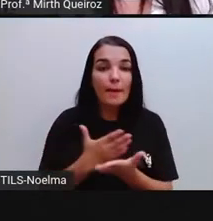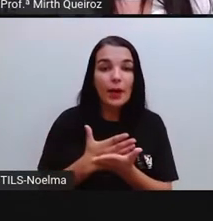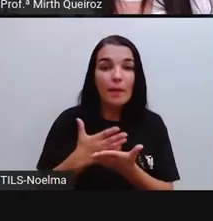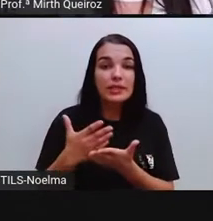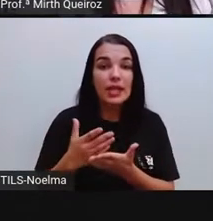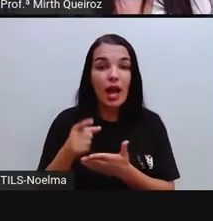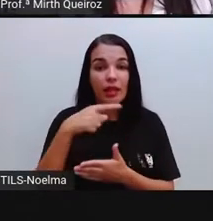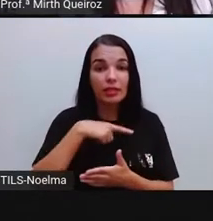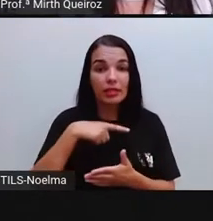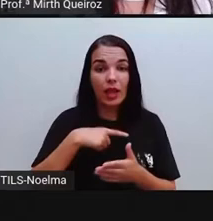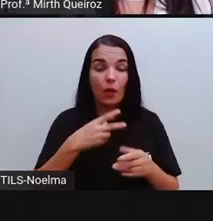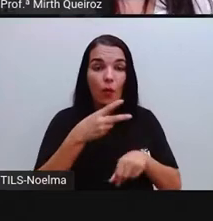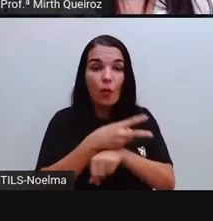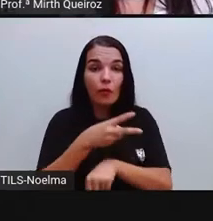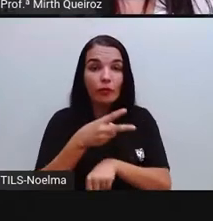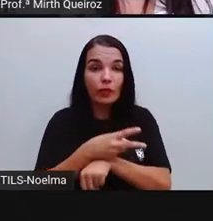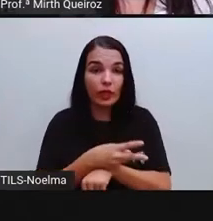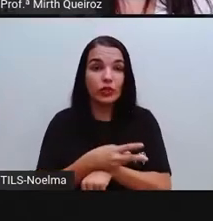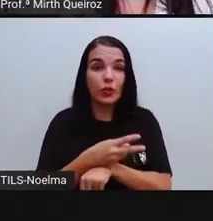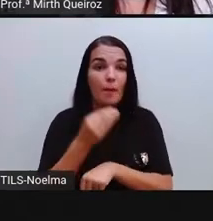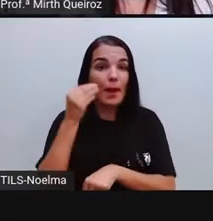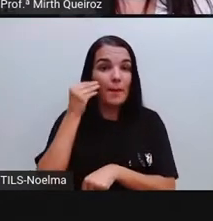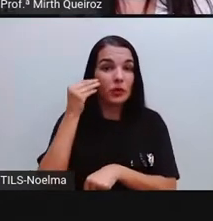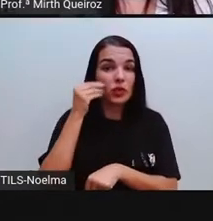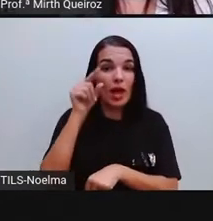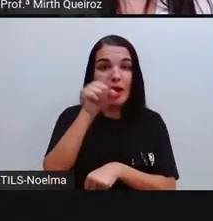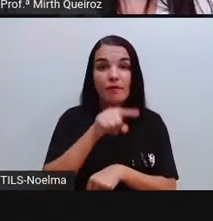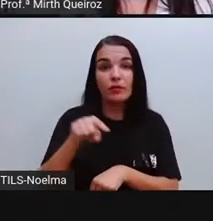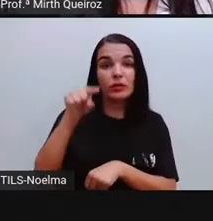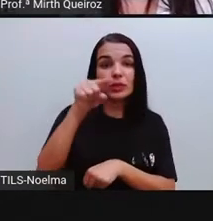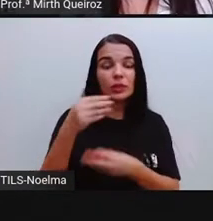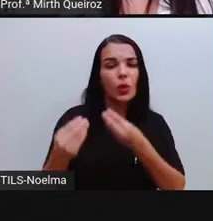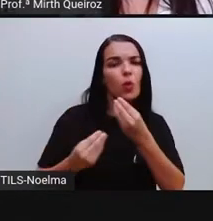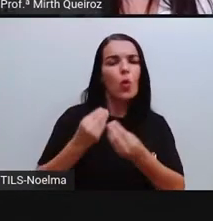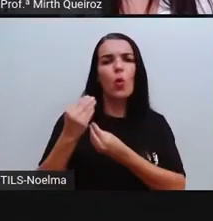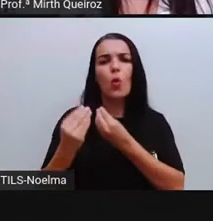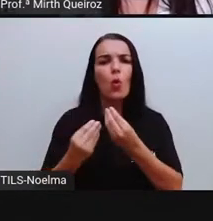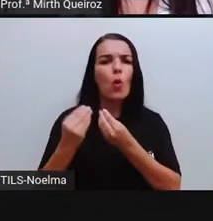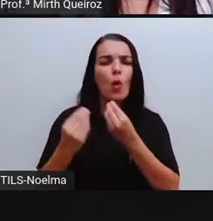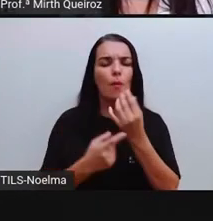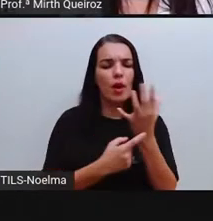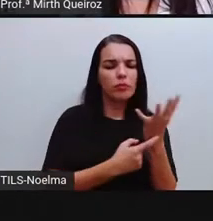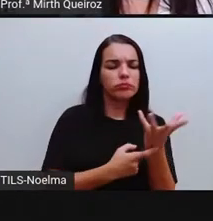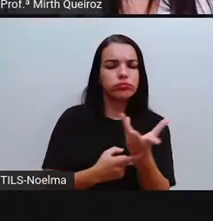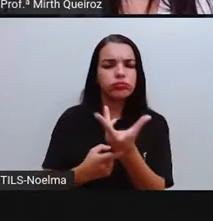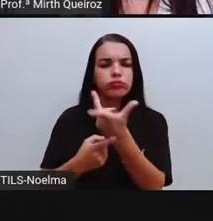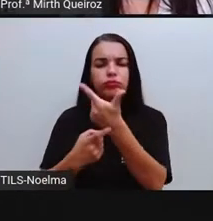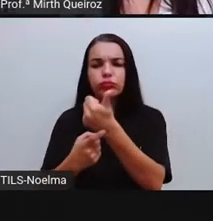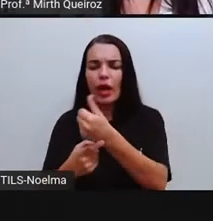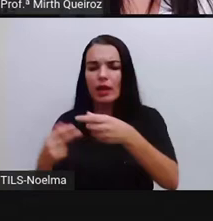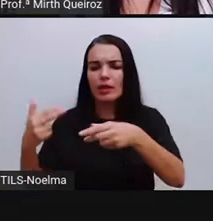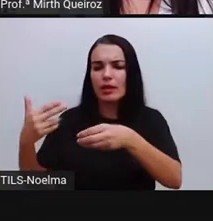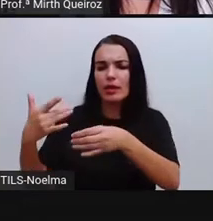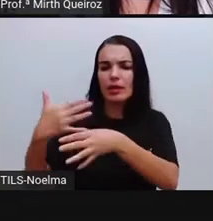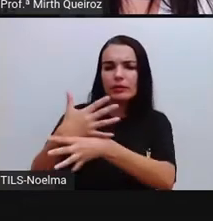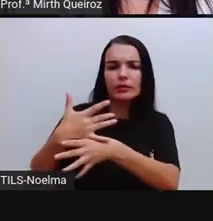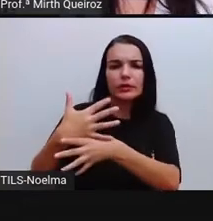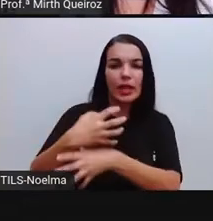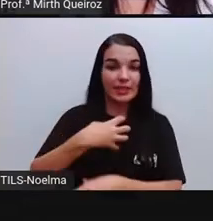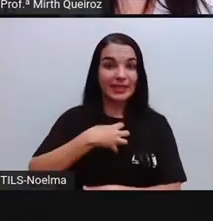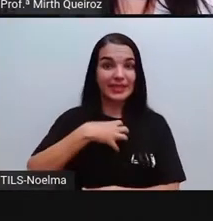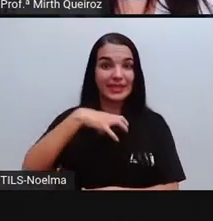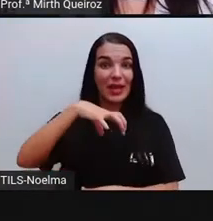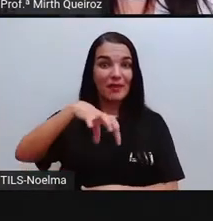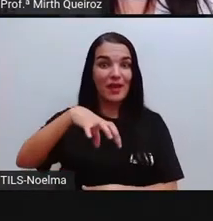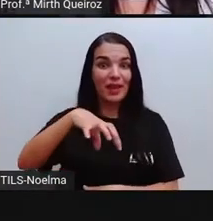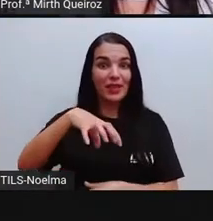começar, eu trouxe aqui um vídeo para vocês que vai falar sobre a Rua Roteiro de Arte Urbana em Salvador, né,